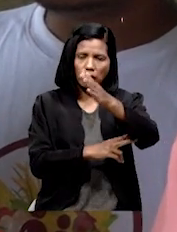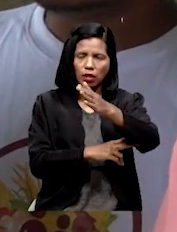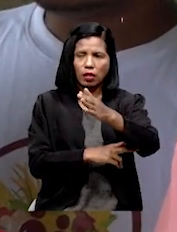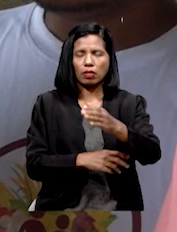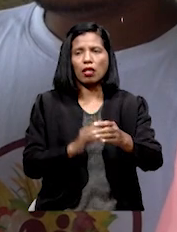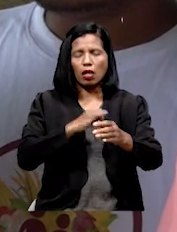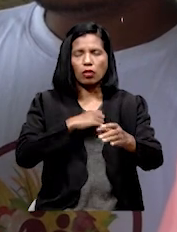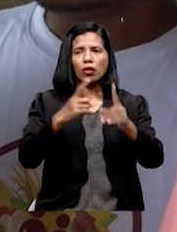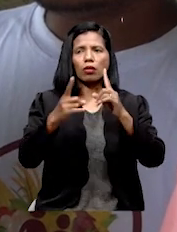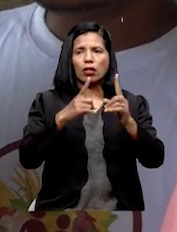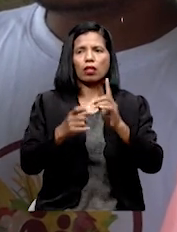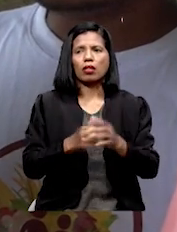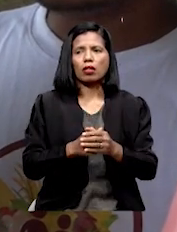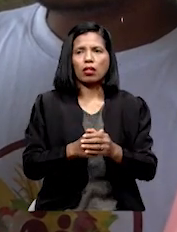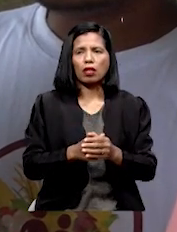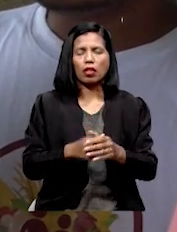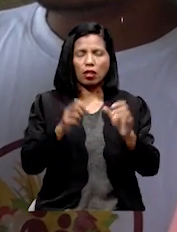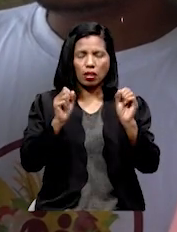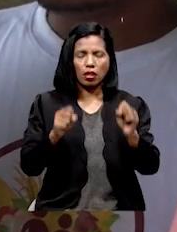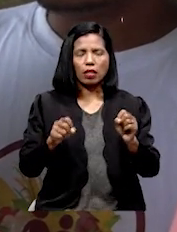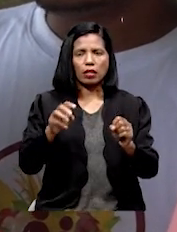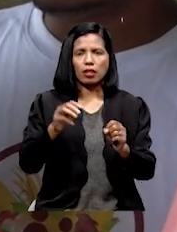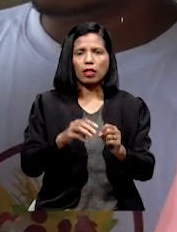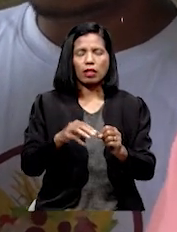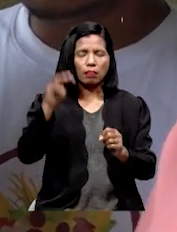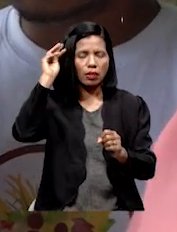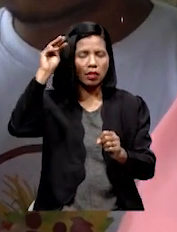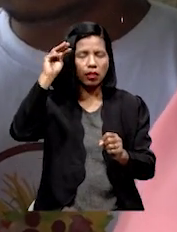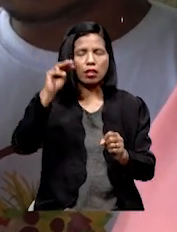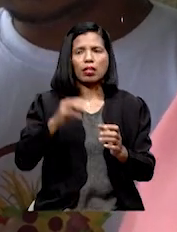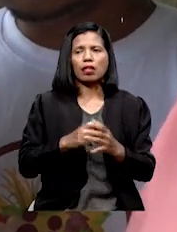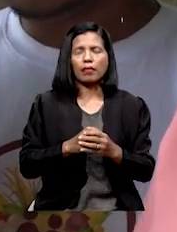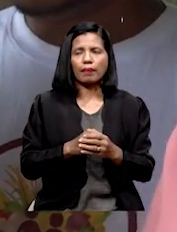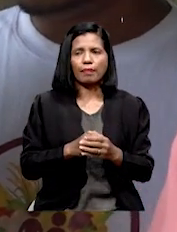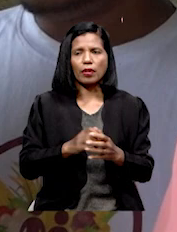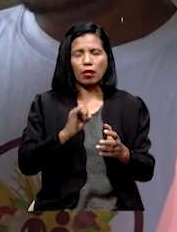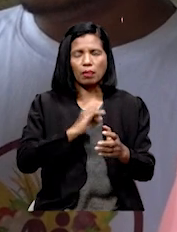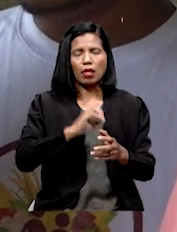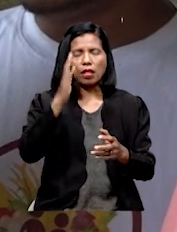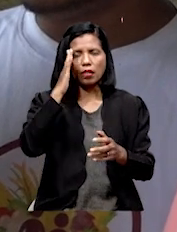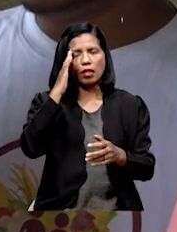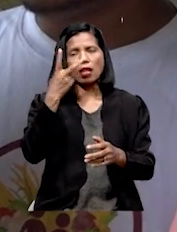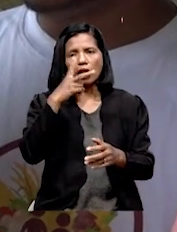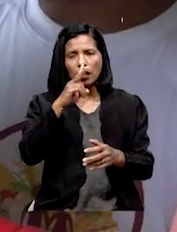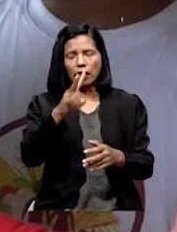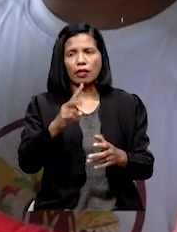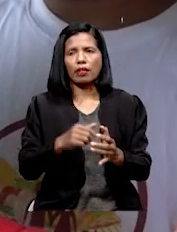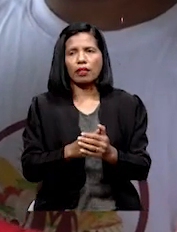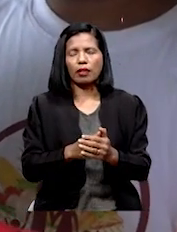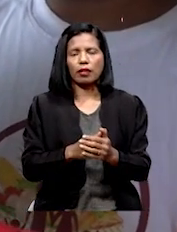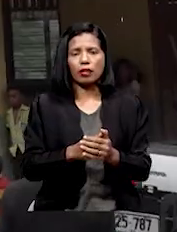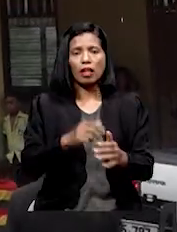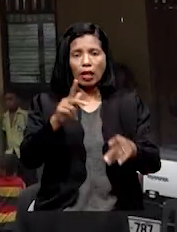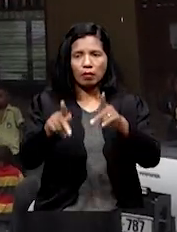dia ministro da pública da mega conhece e a rona para a reto que o engenheiro se irmã reto de